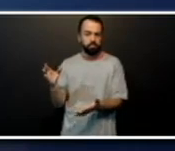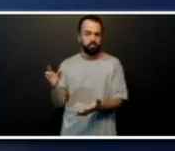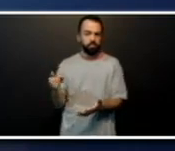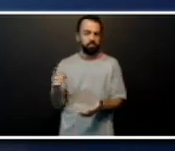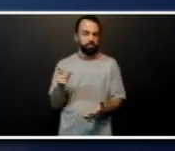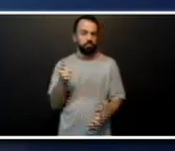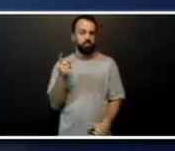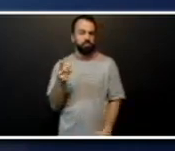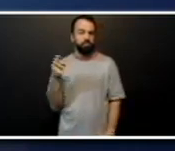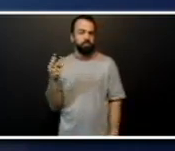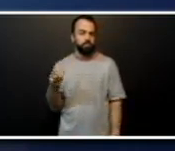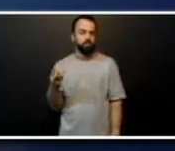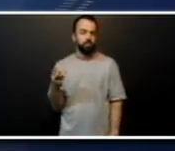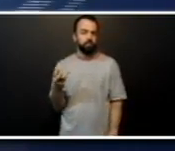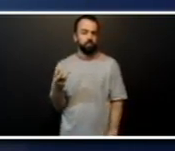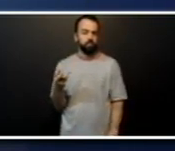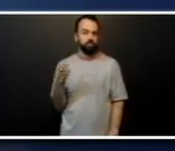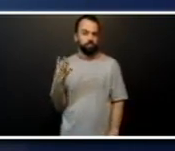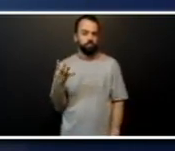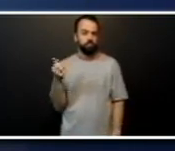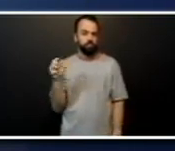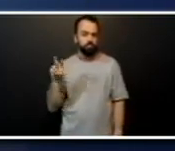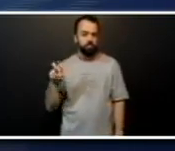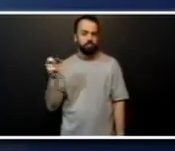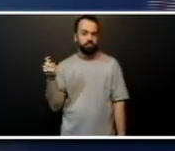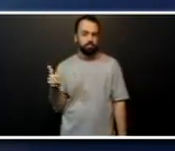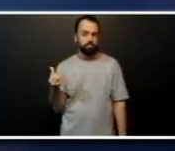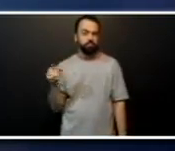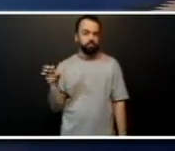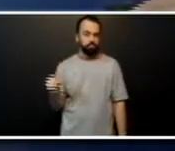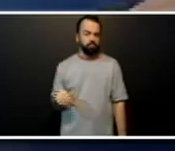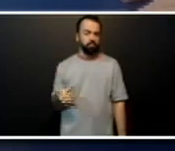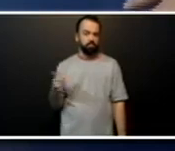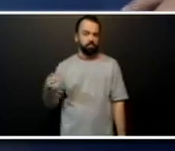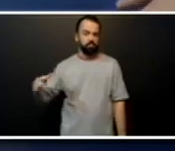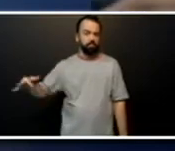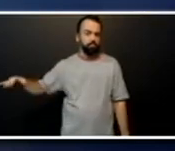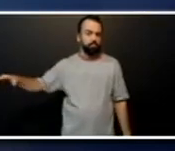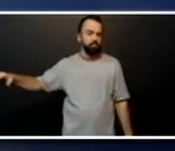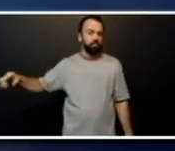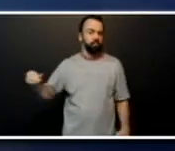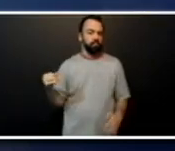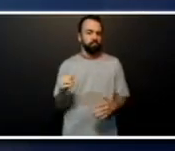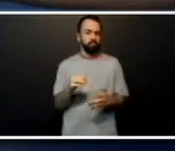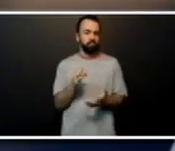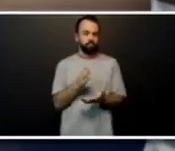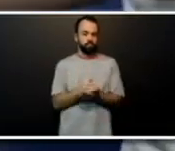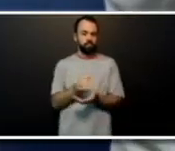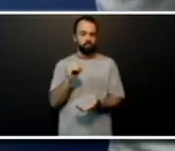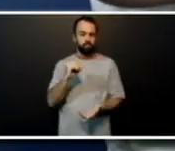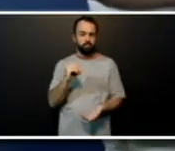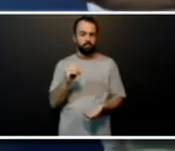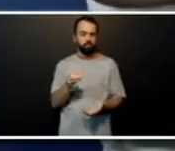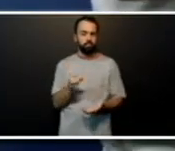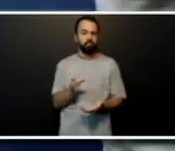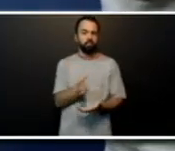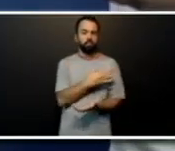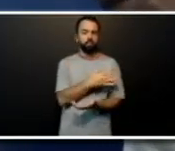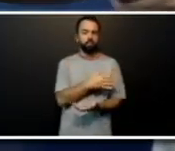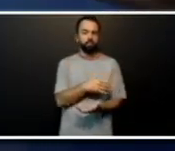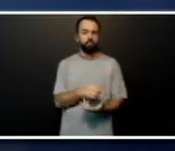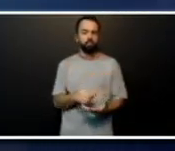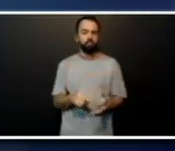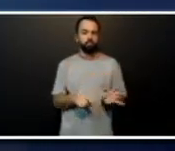1, 2, 3, 4, 5. A partir do 0 para